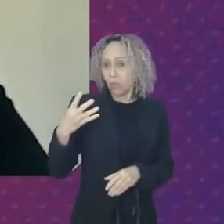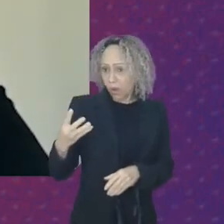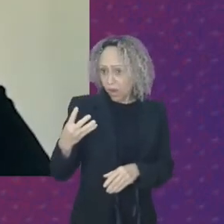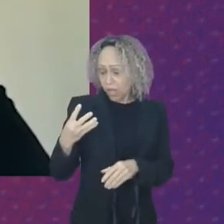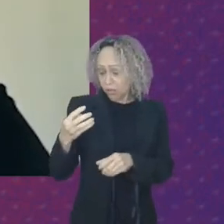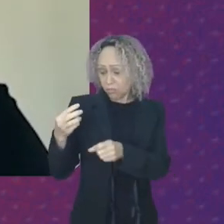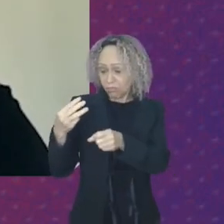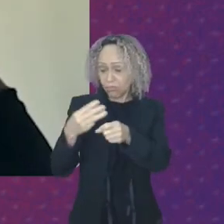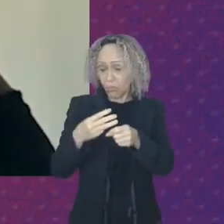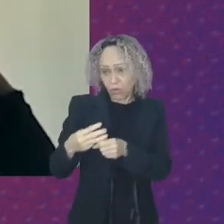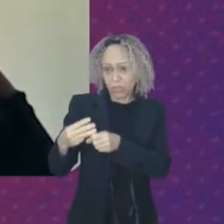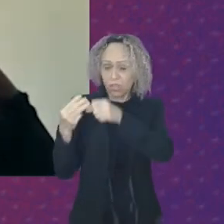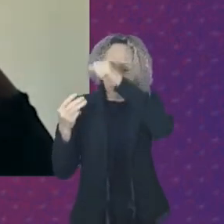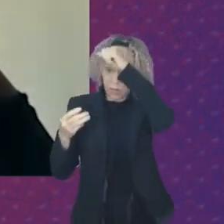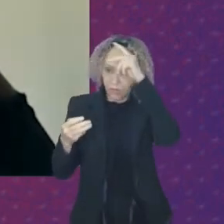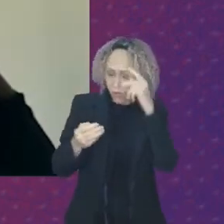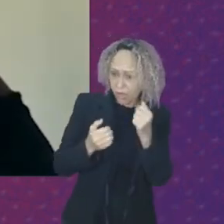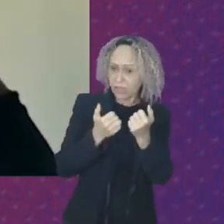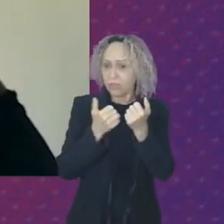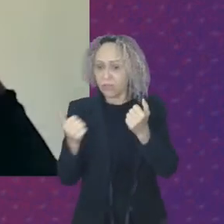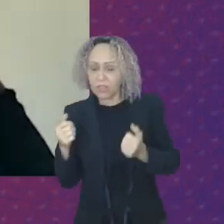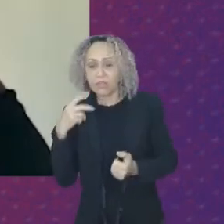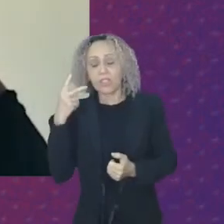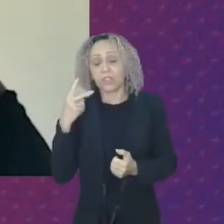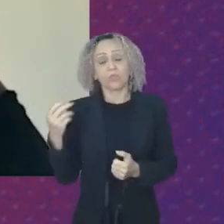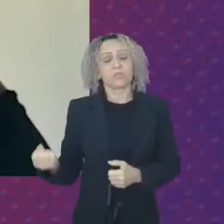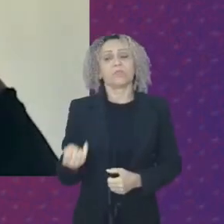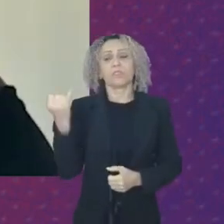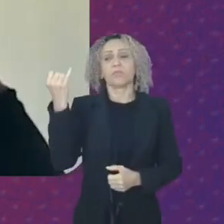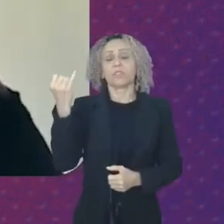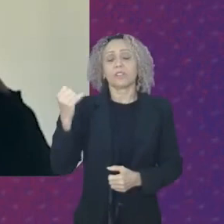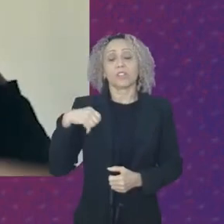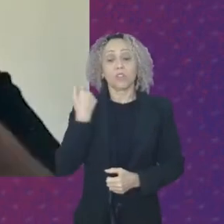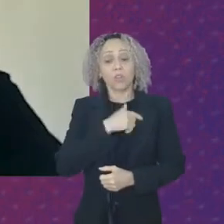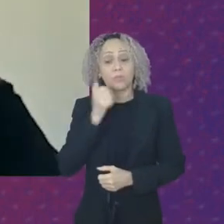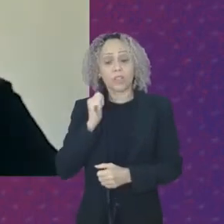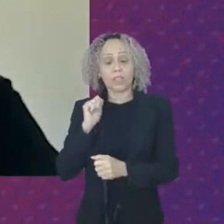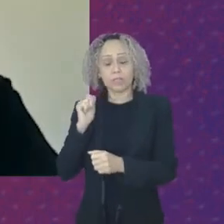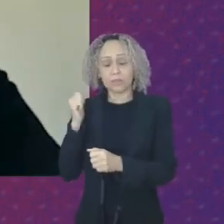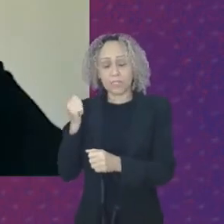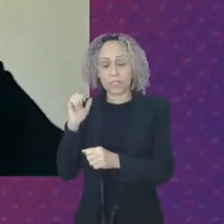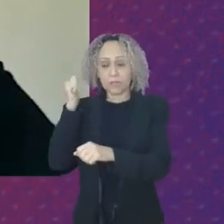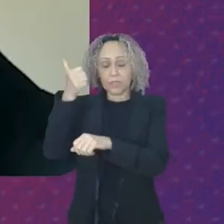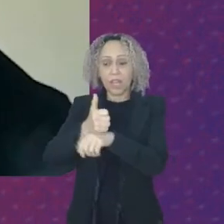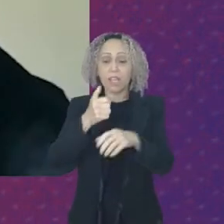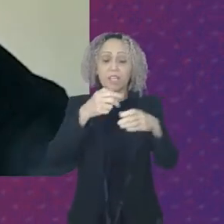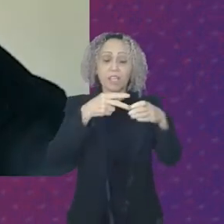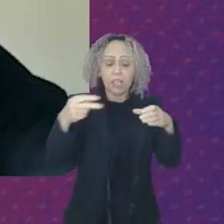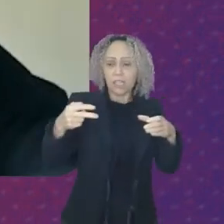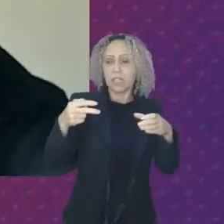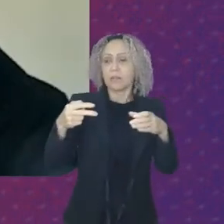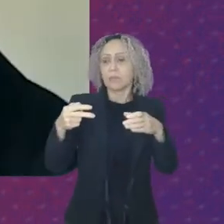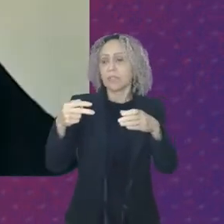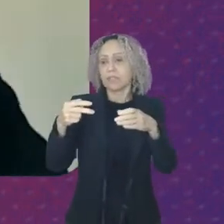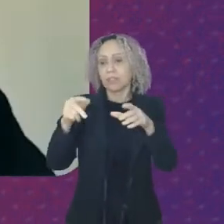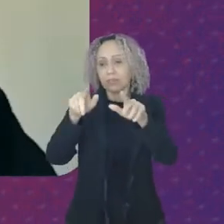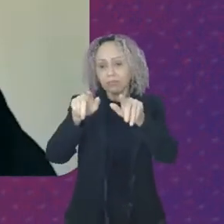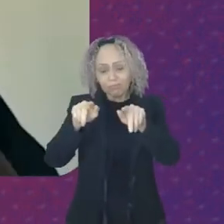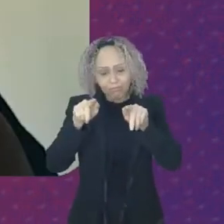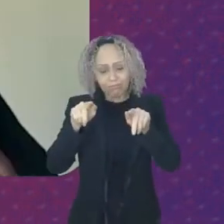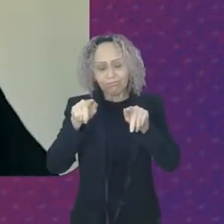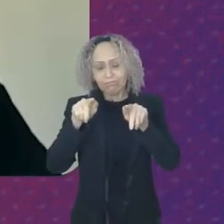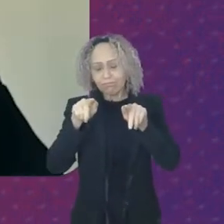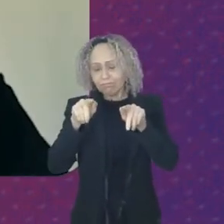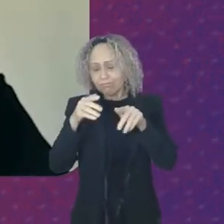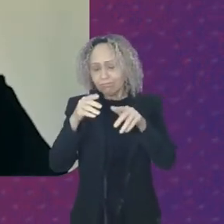feminina e feminista. Nós precisamos ocupar esses espaços nessas câmaras de vereadores e vereadoras. Isso só vai acontecer